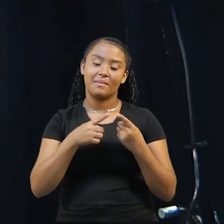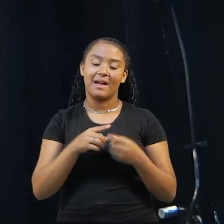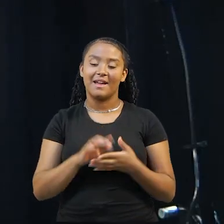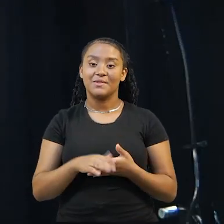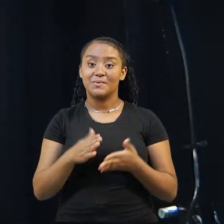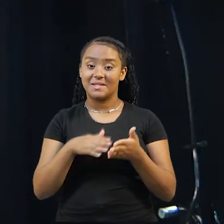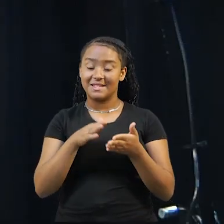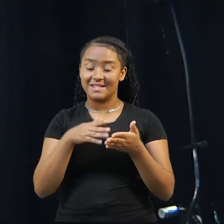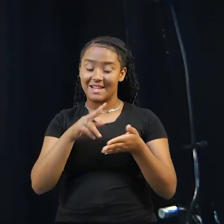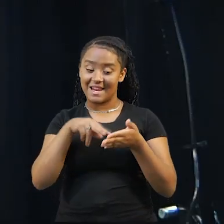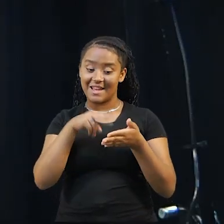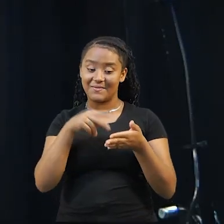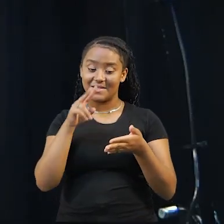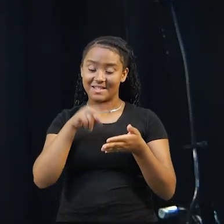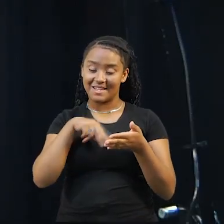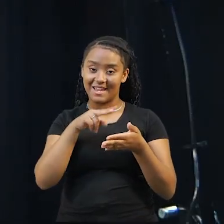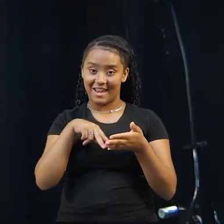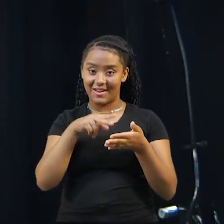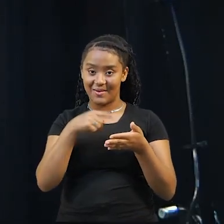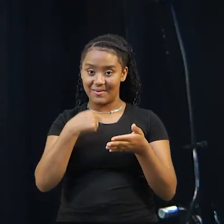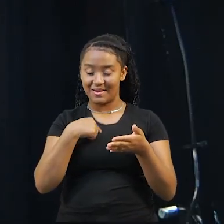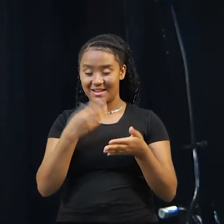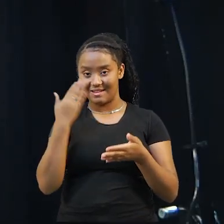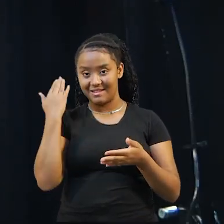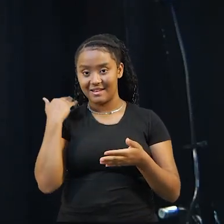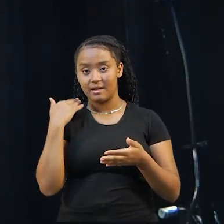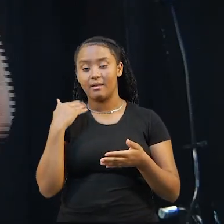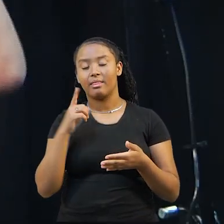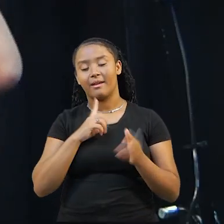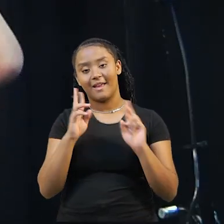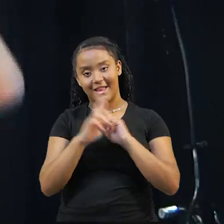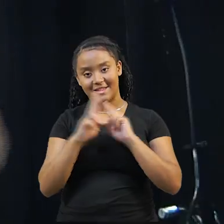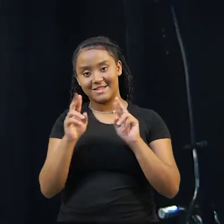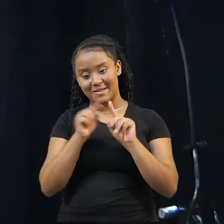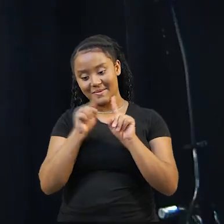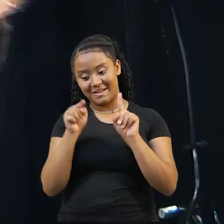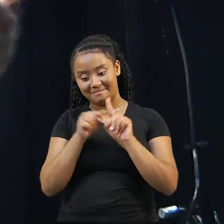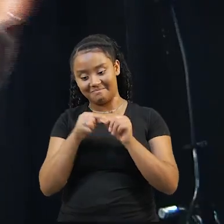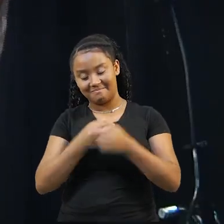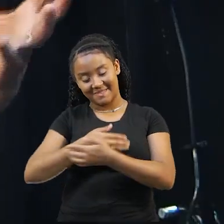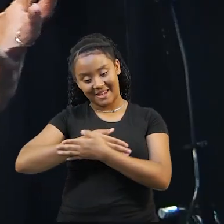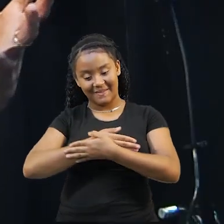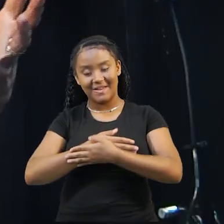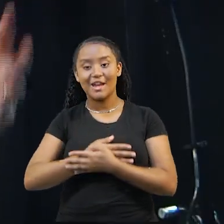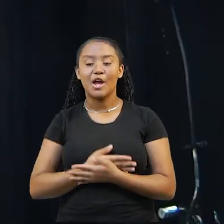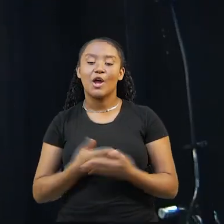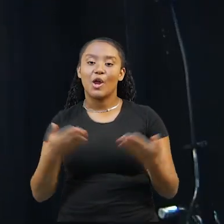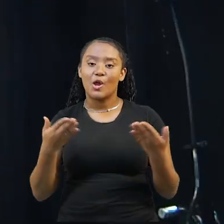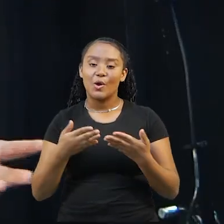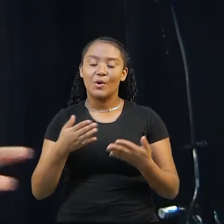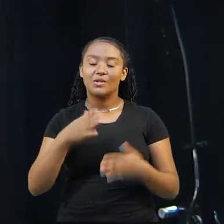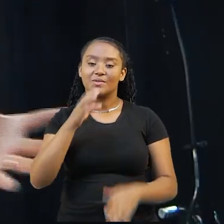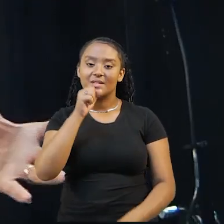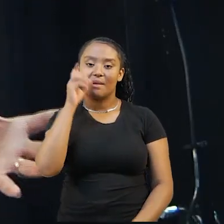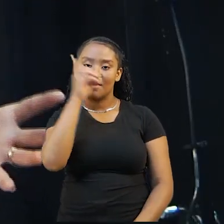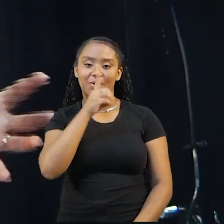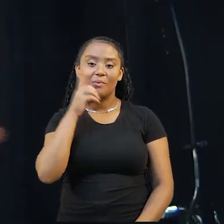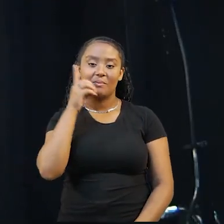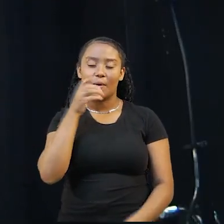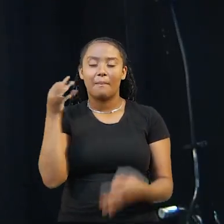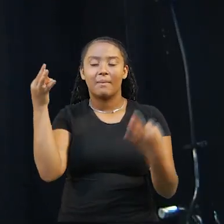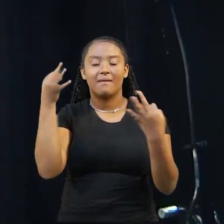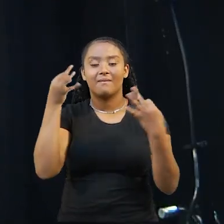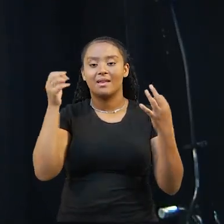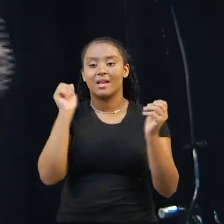à maternidade também. E hoje em dia o meu fim de semana ideal é estar com meu filho.